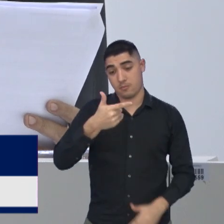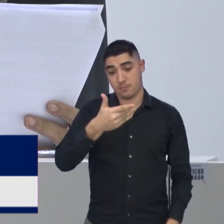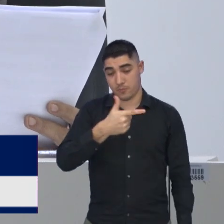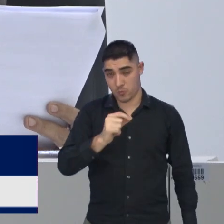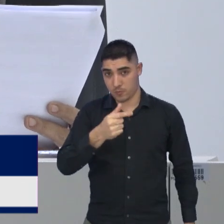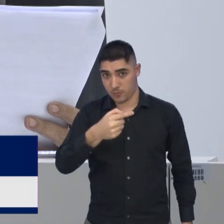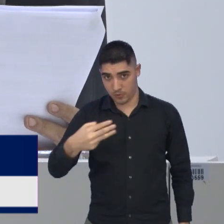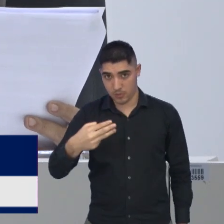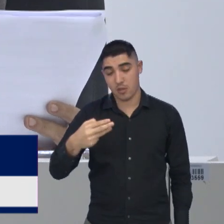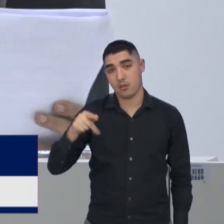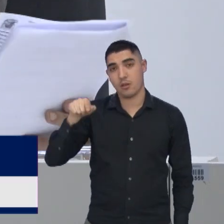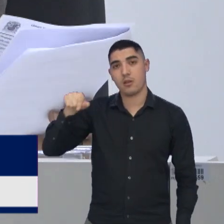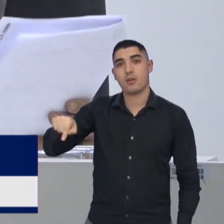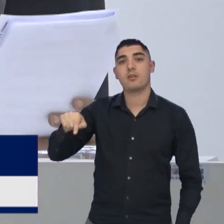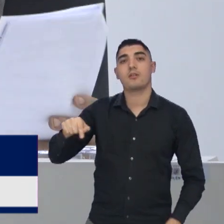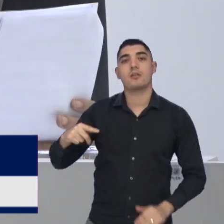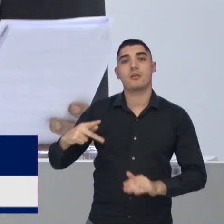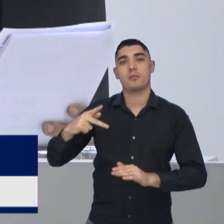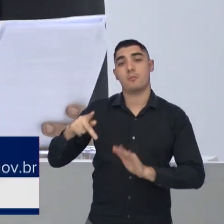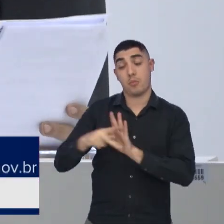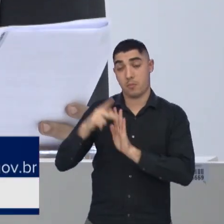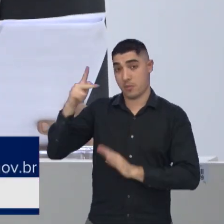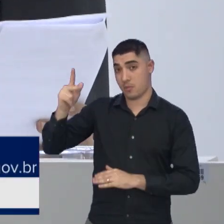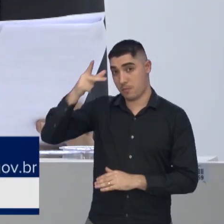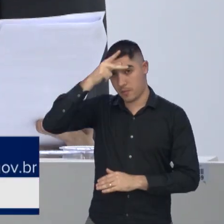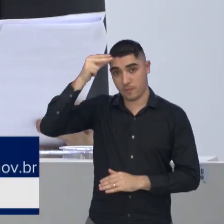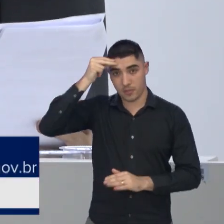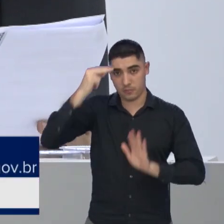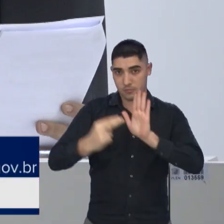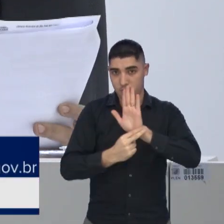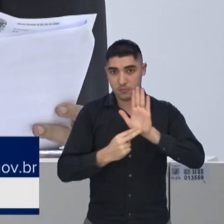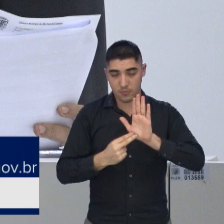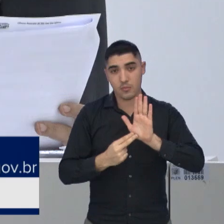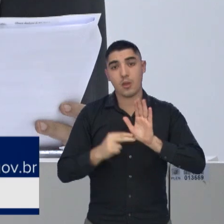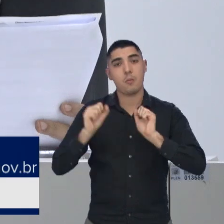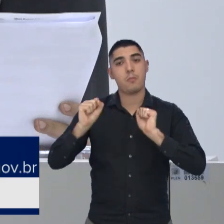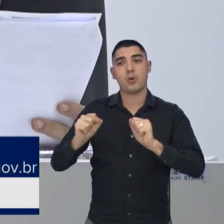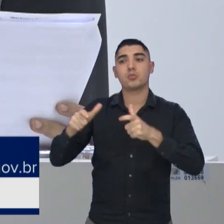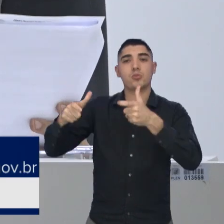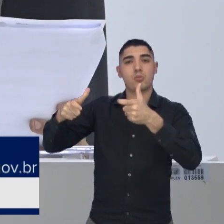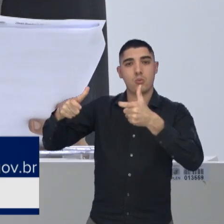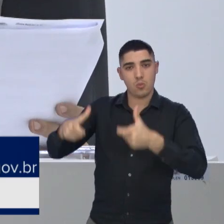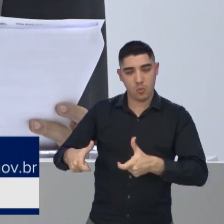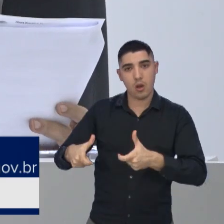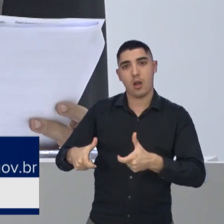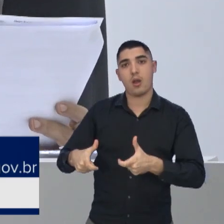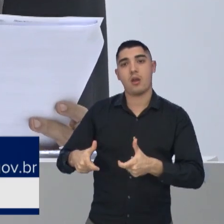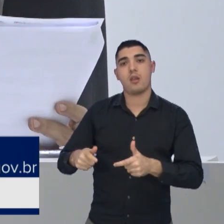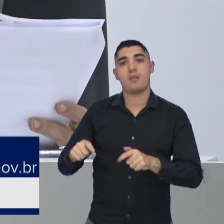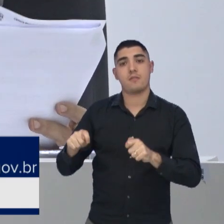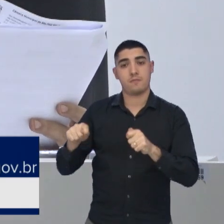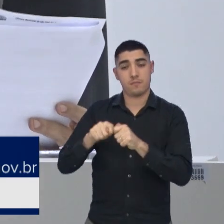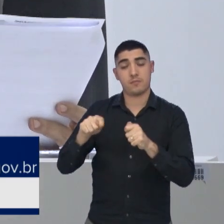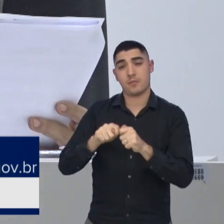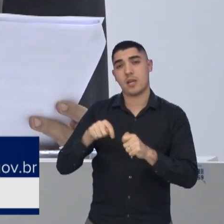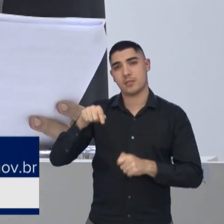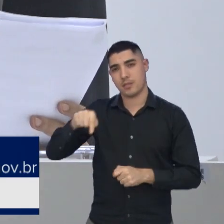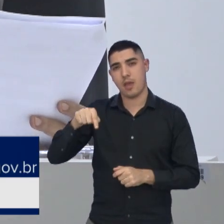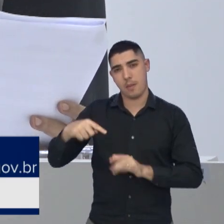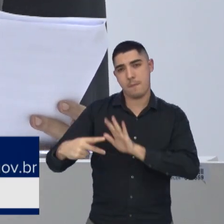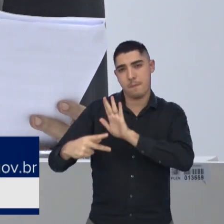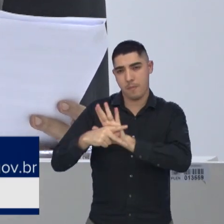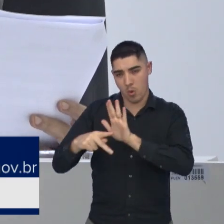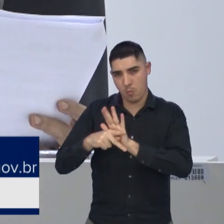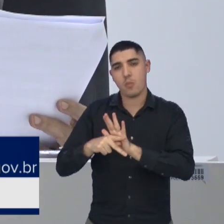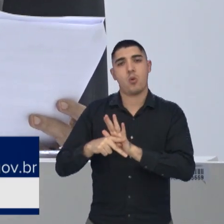22/2023. Autoria do Poder Executivo. Autoriza o município a conceder em caráter oneroso a